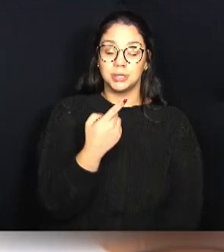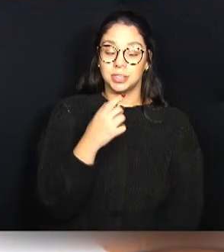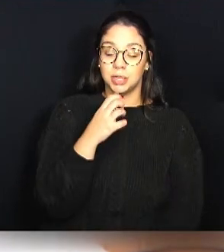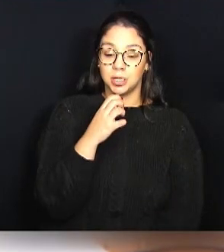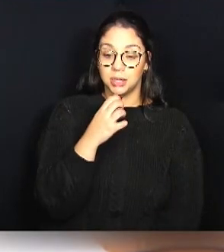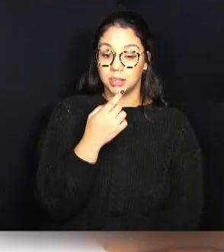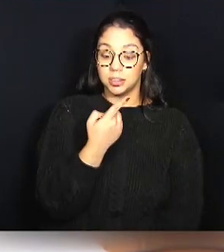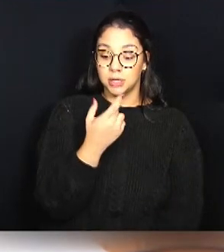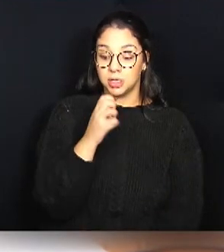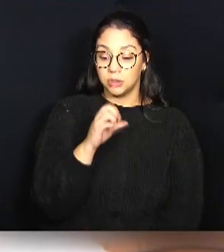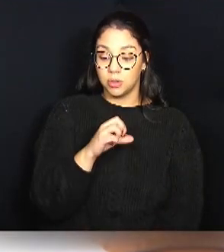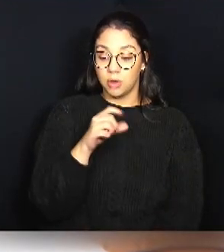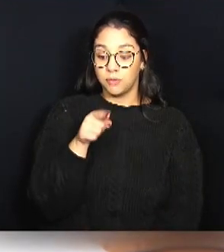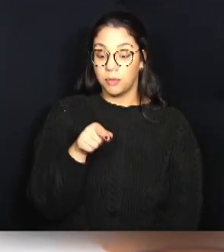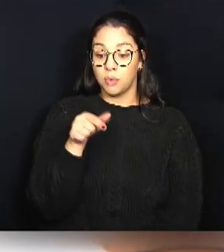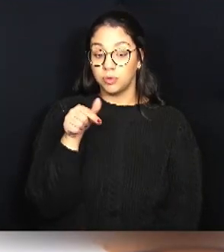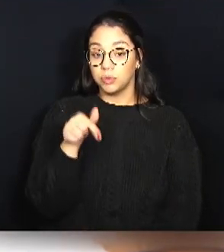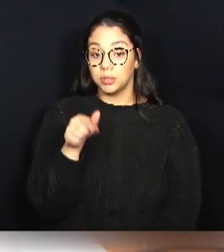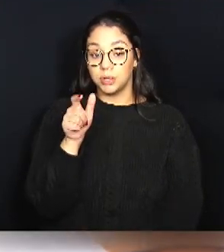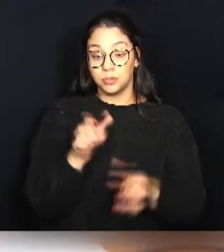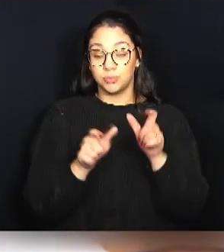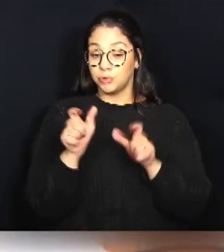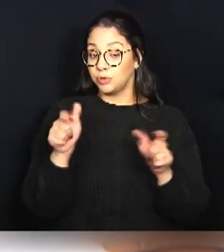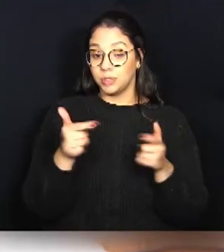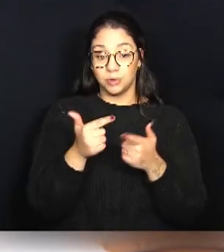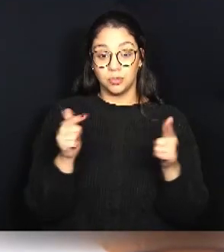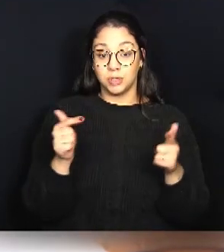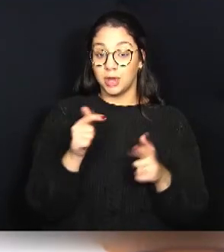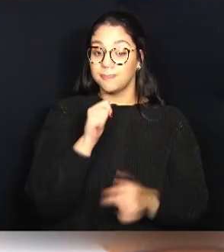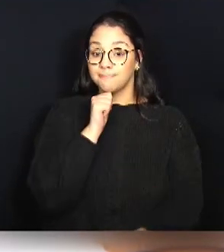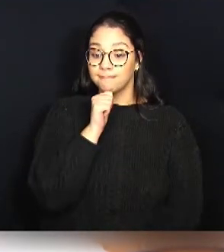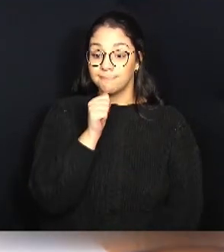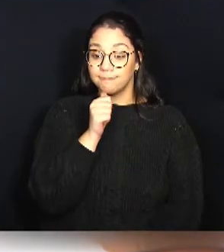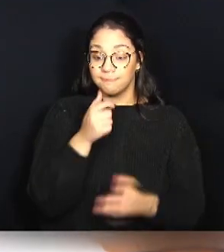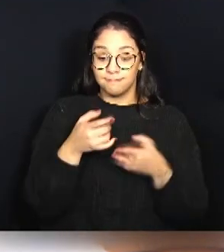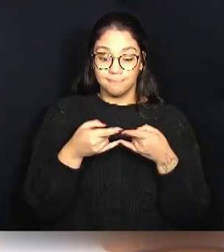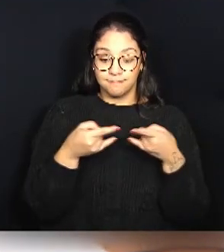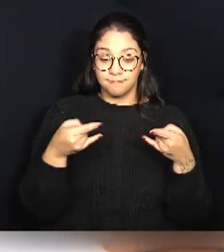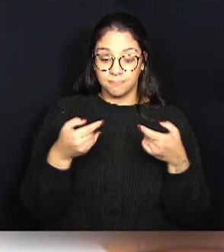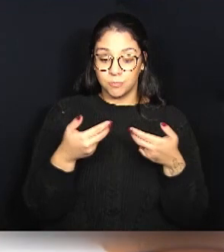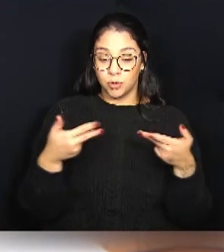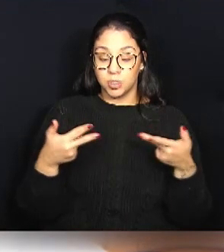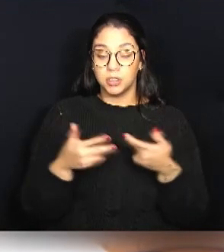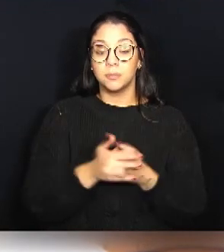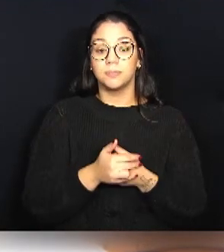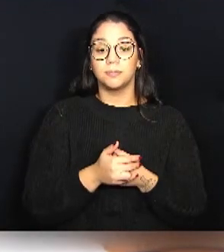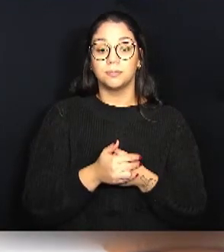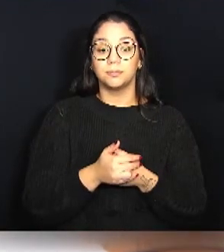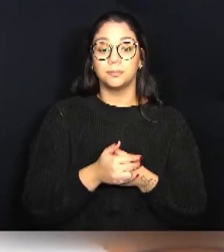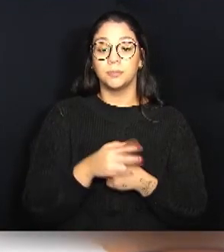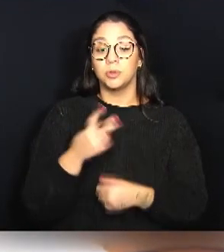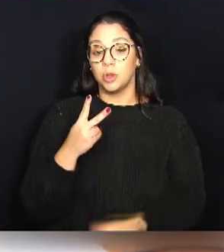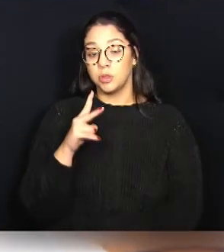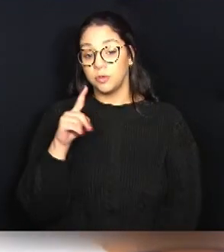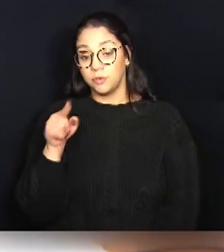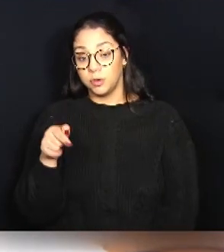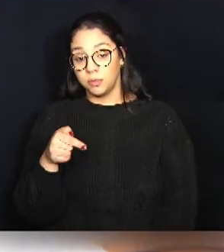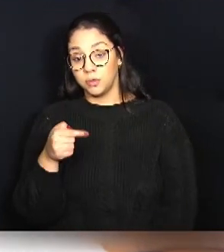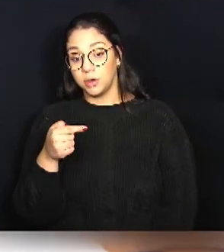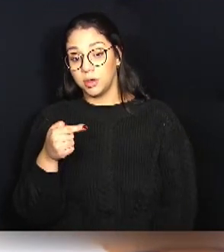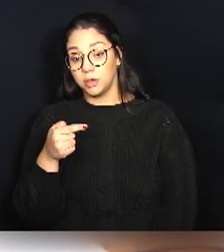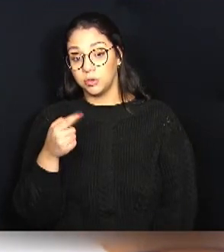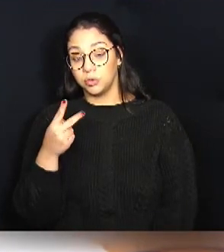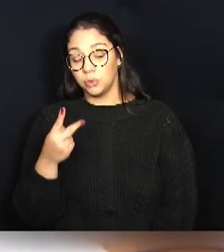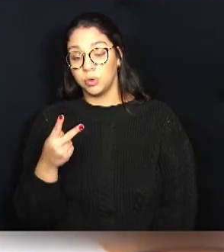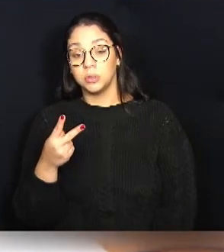sem acesso a itens de higiene menstrual. Desses, 2,2 mil deixam